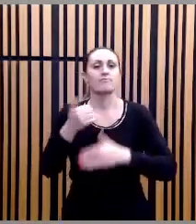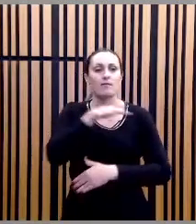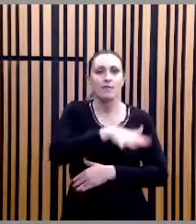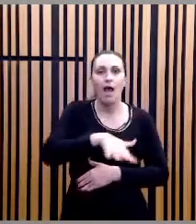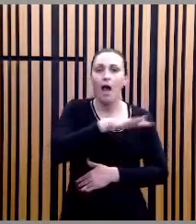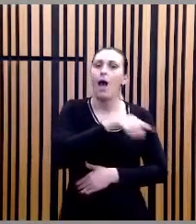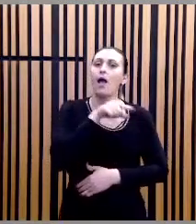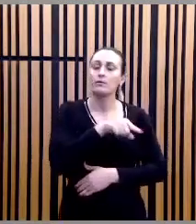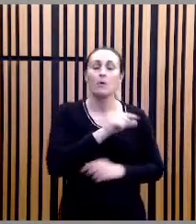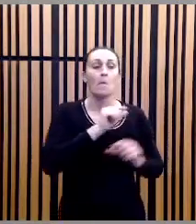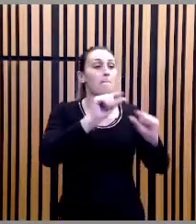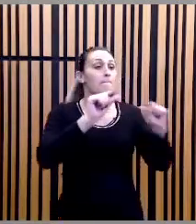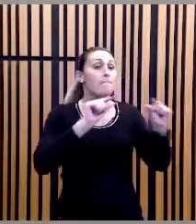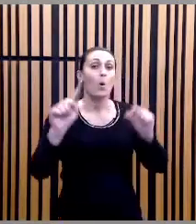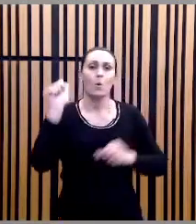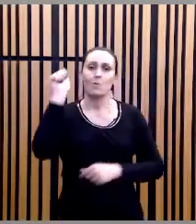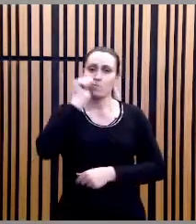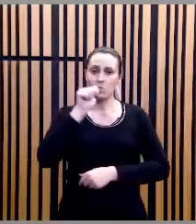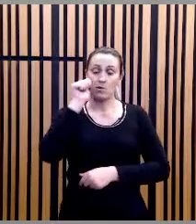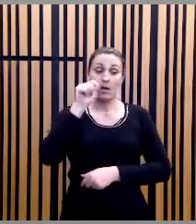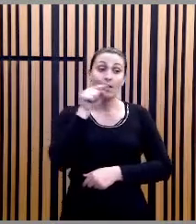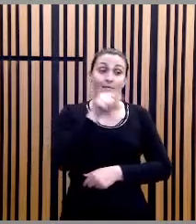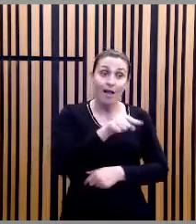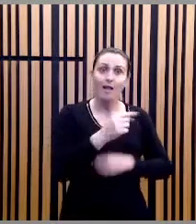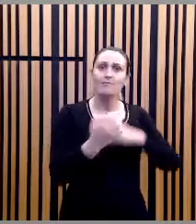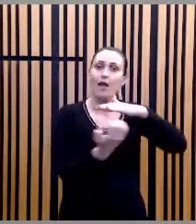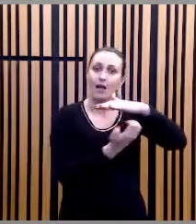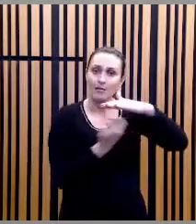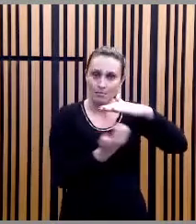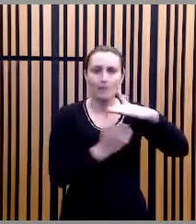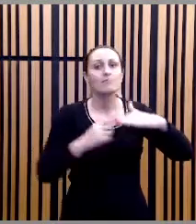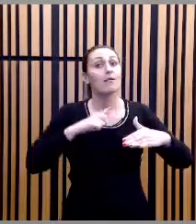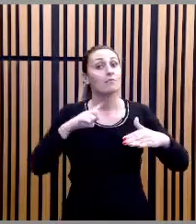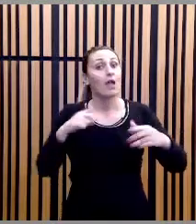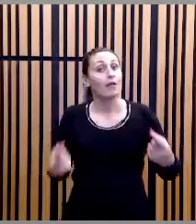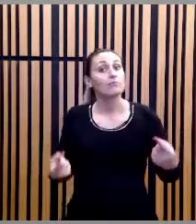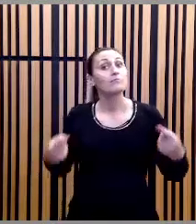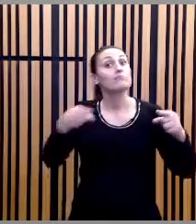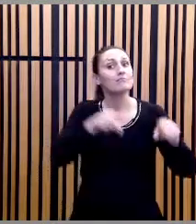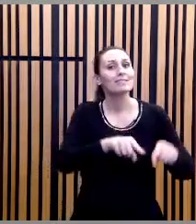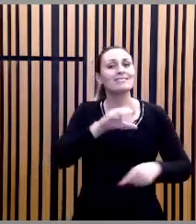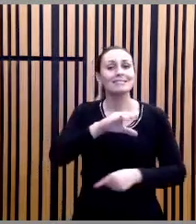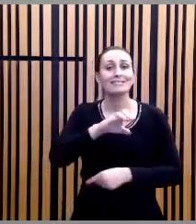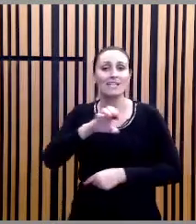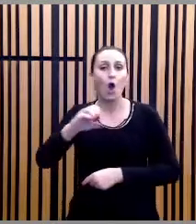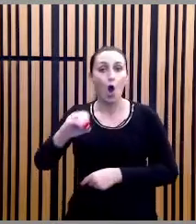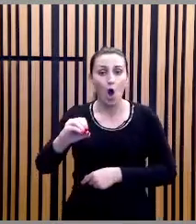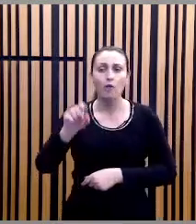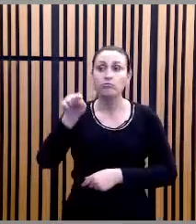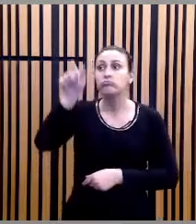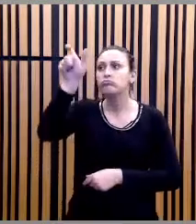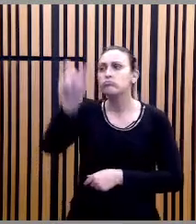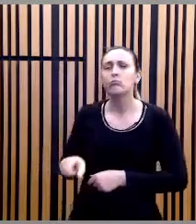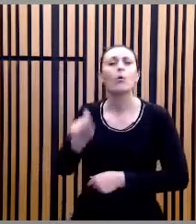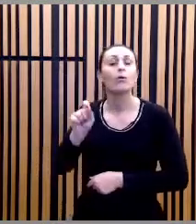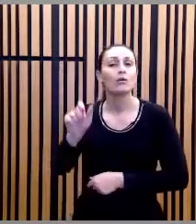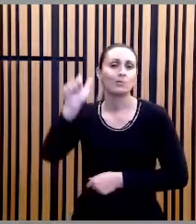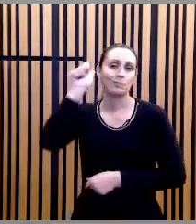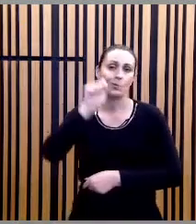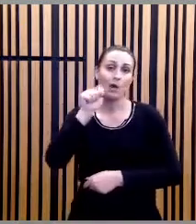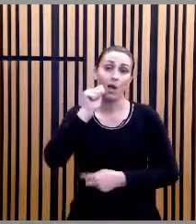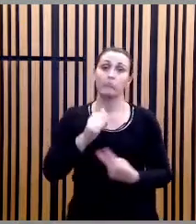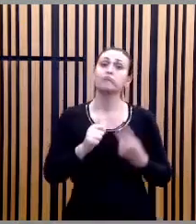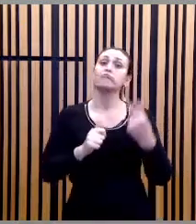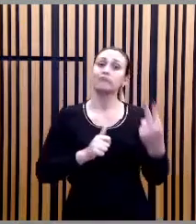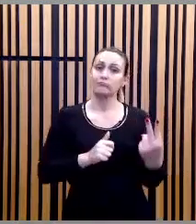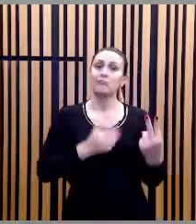empresárias. E essa empresa tem uma CEO, que uma CEO é a diretora, né? Mulher. E dois